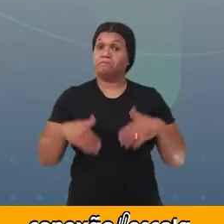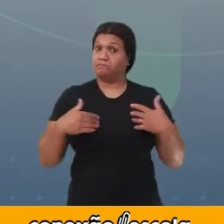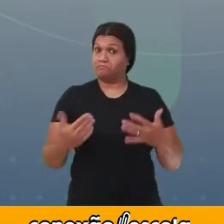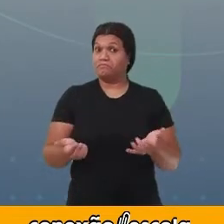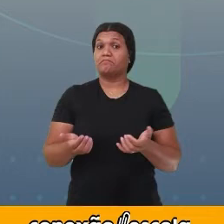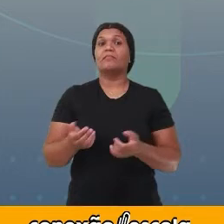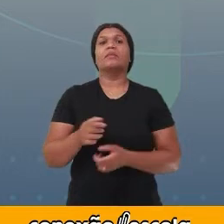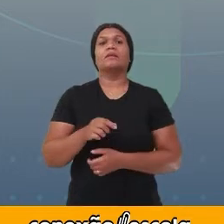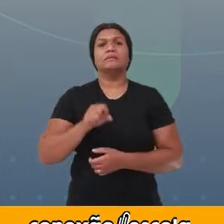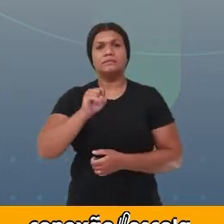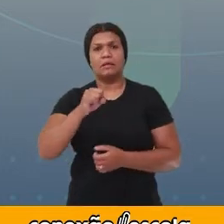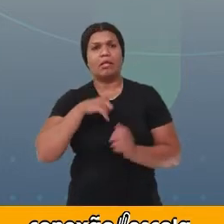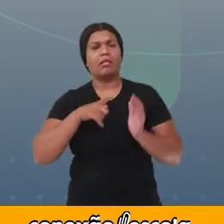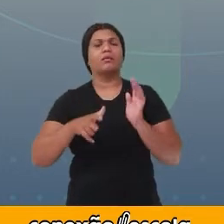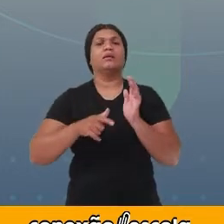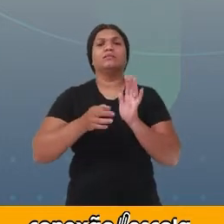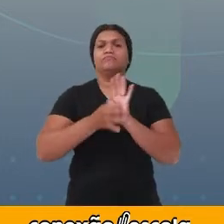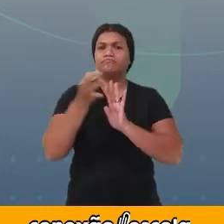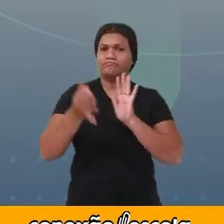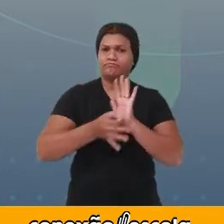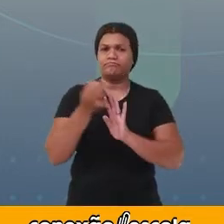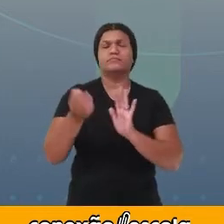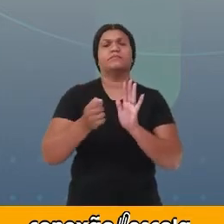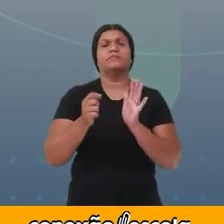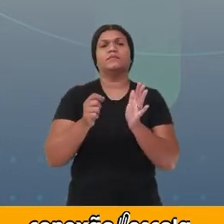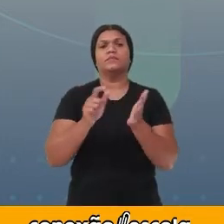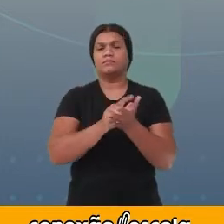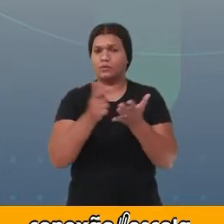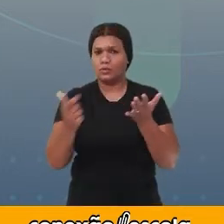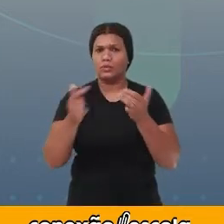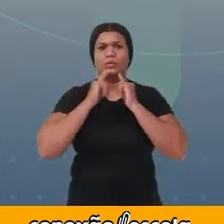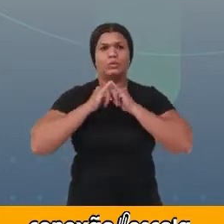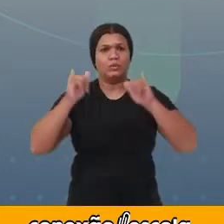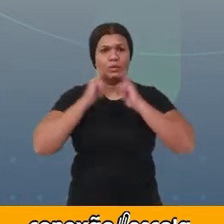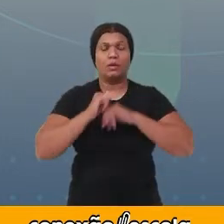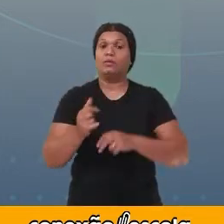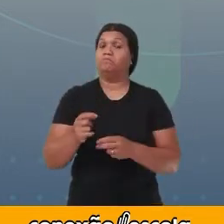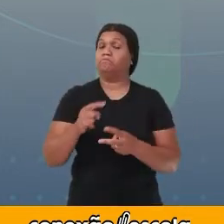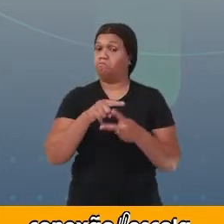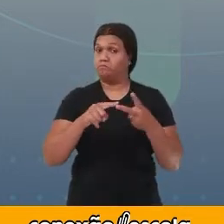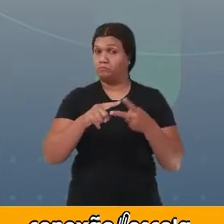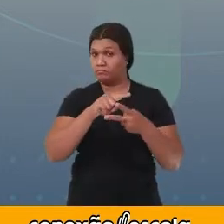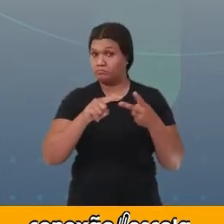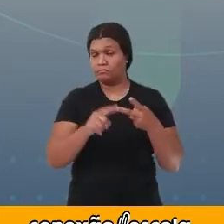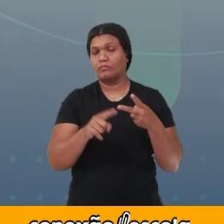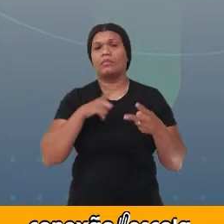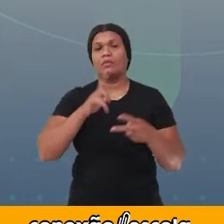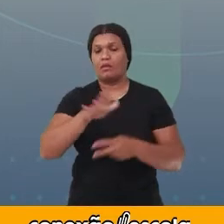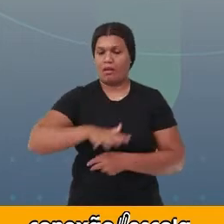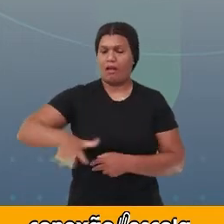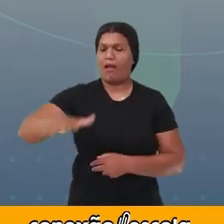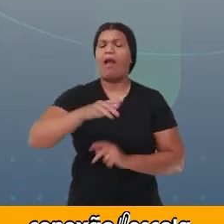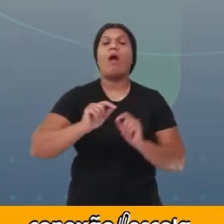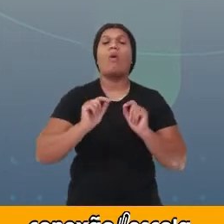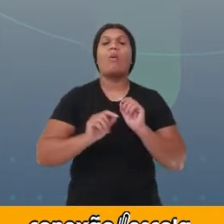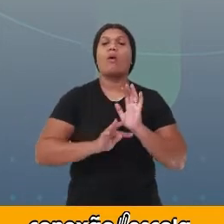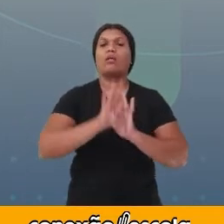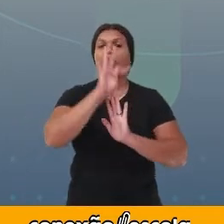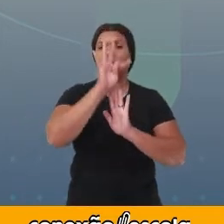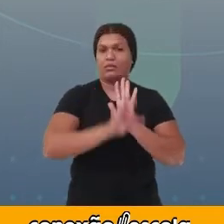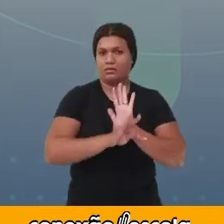Então, seja a notícia ou a reportagem, os dois compõem o campo dos